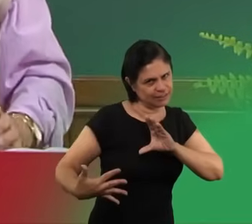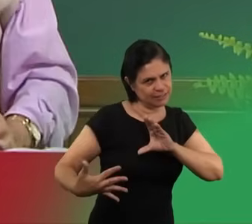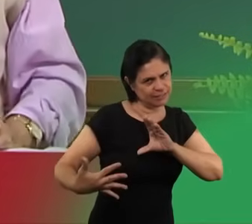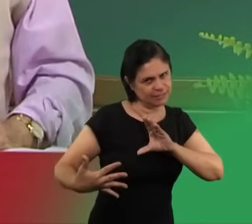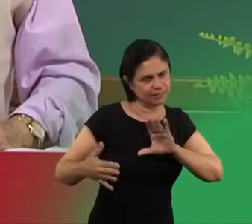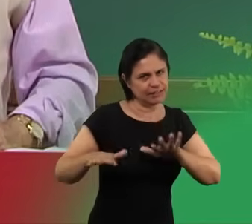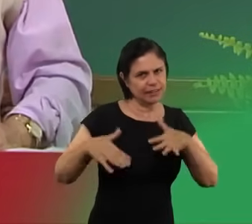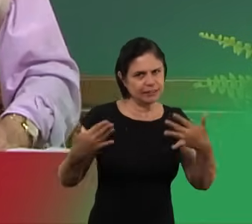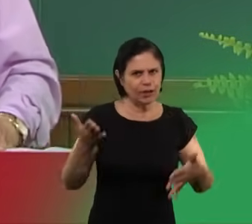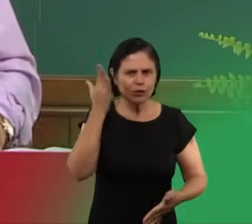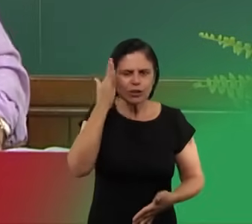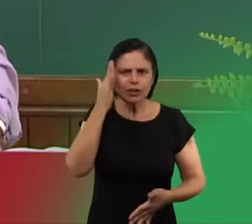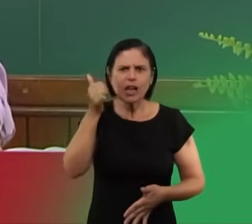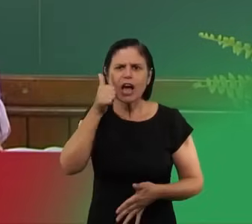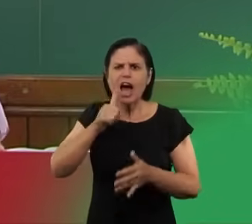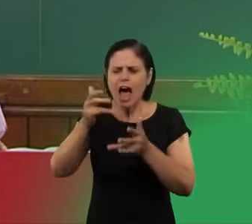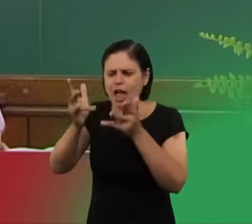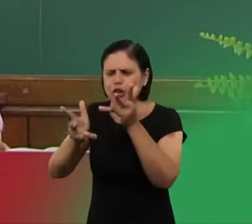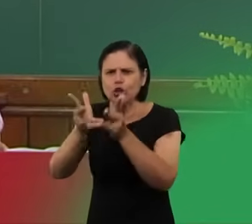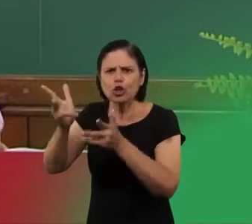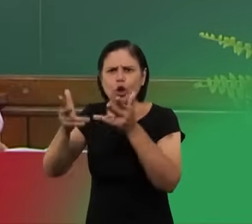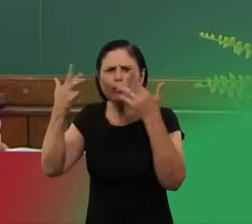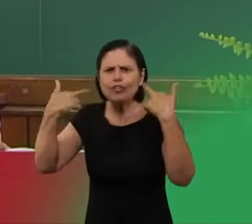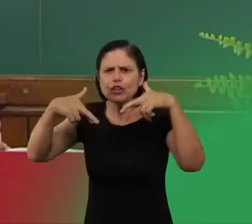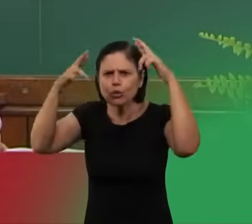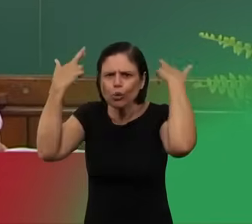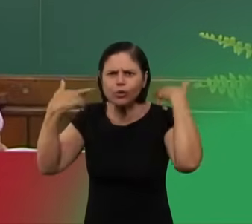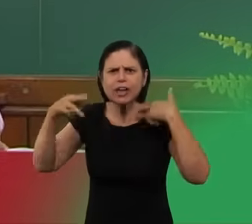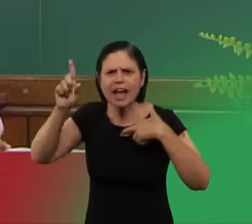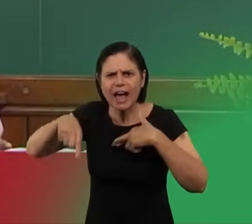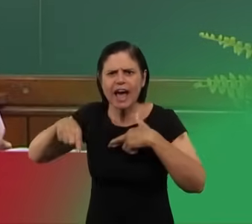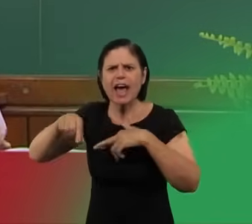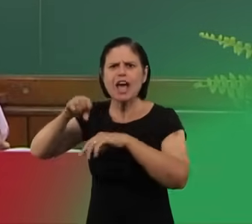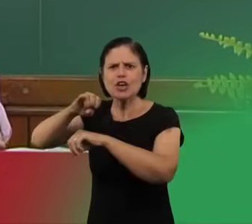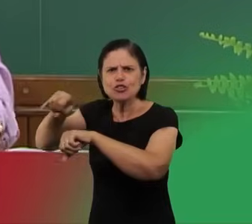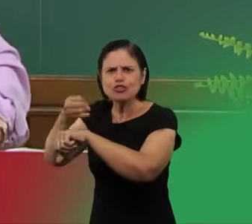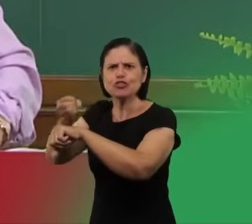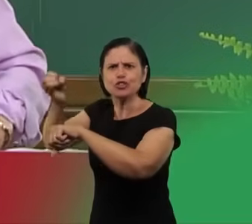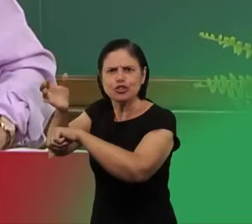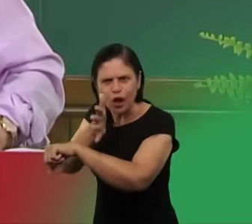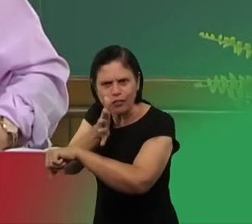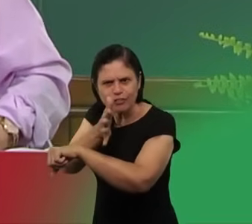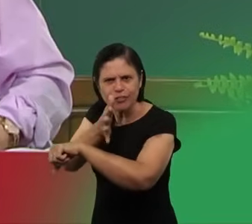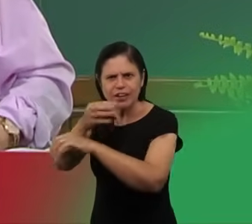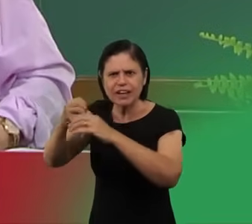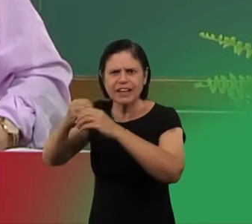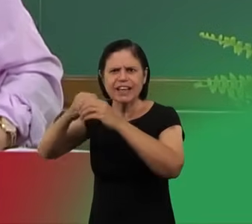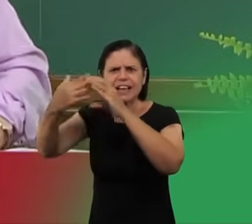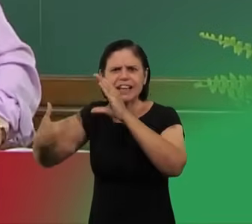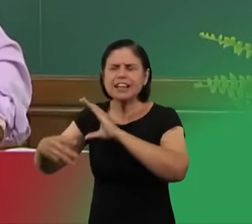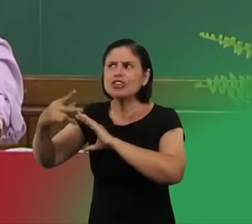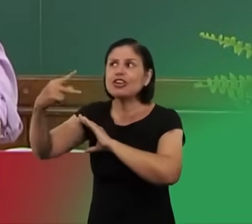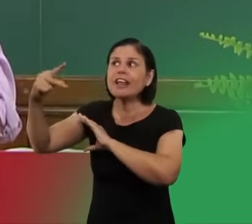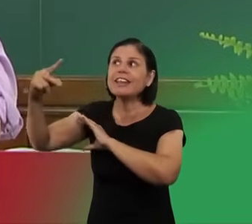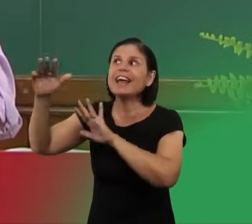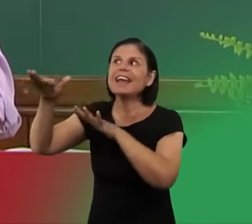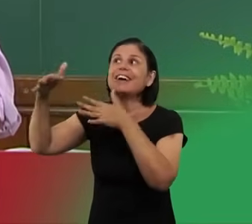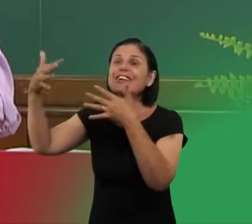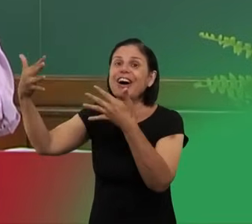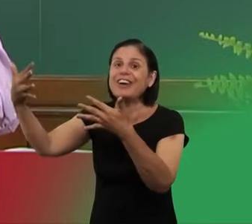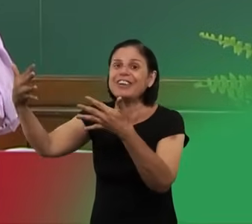a noiva do Cordeiro é a nova Jerusalém. Vamos ver as características